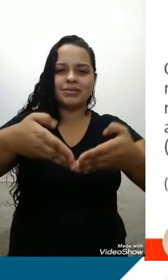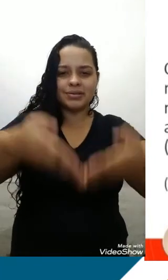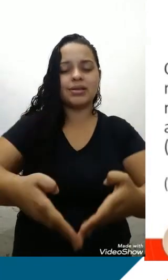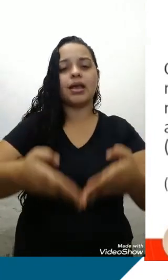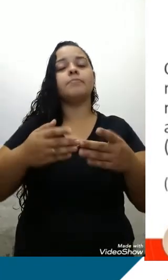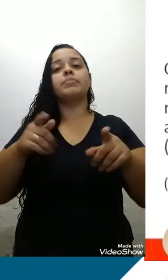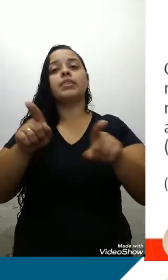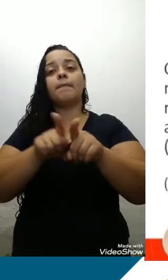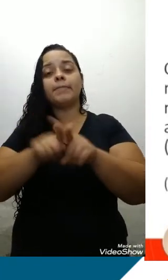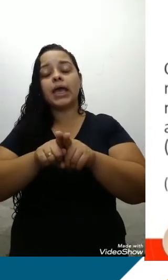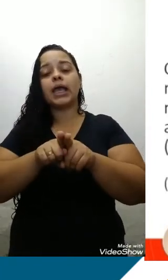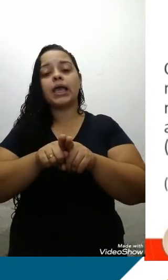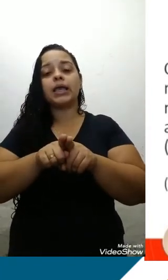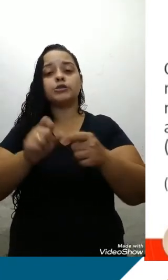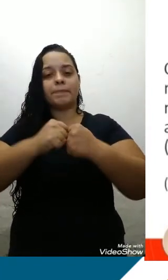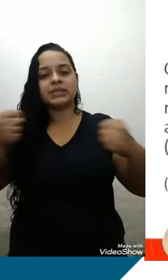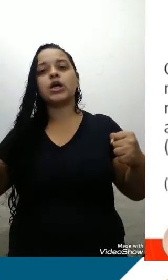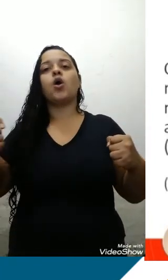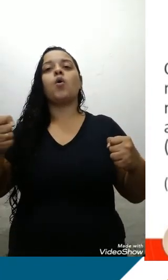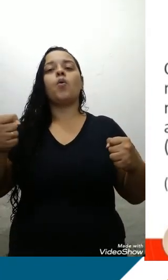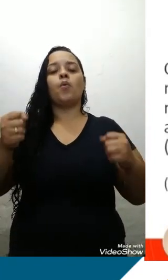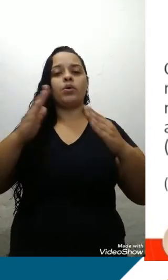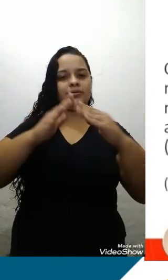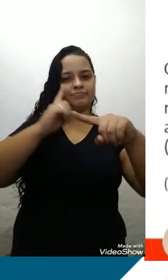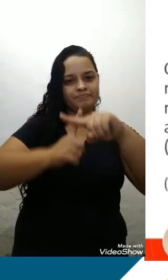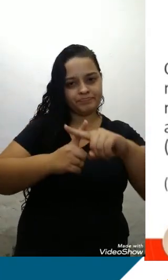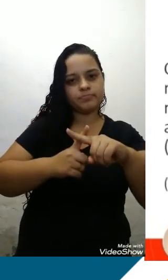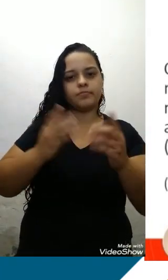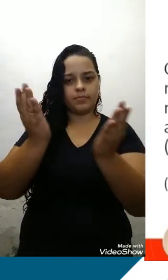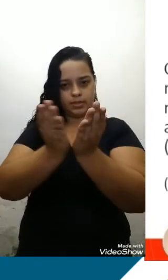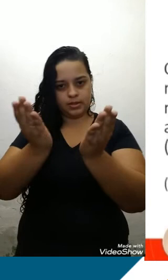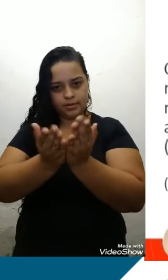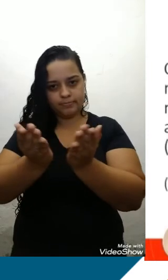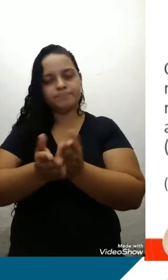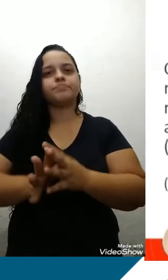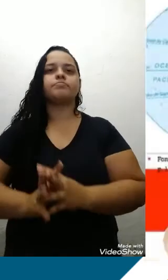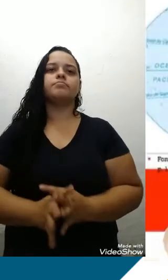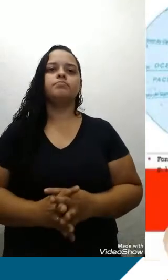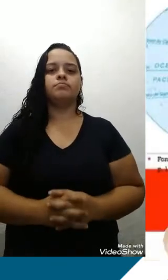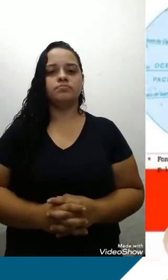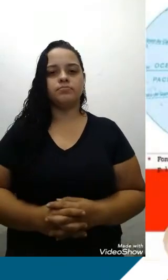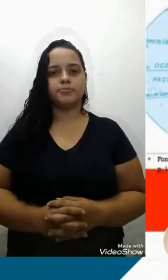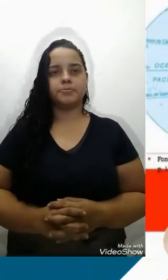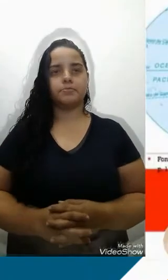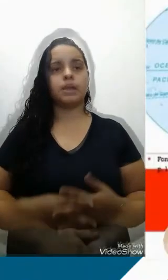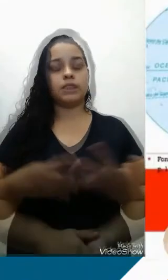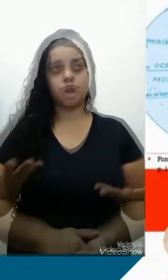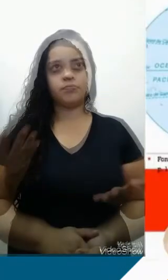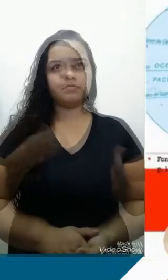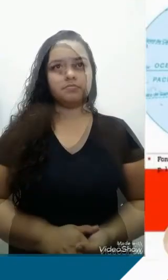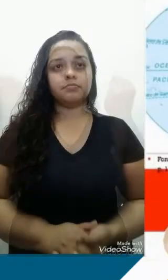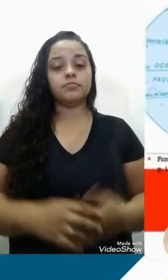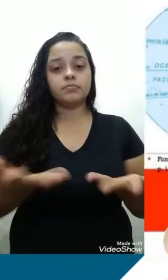através dos estados modernos católicos, seja ele através dos estados modernos protestantes. Coloquei